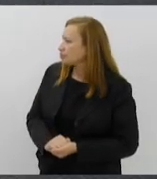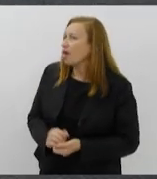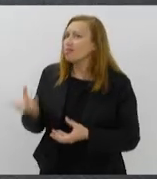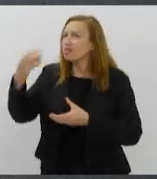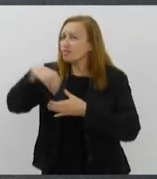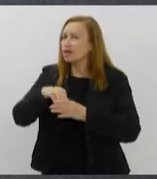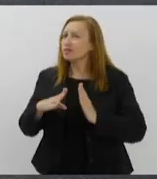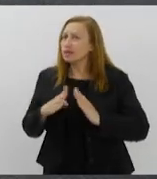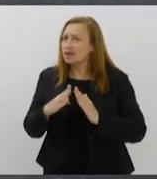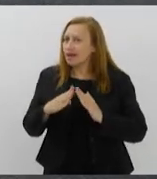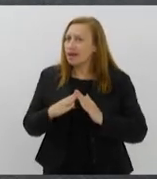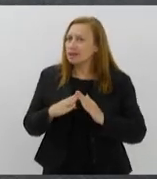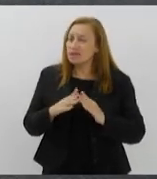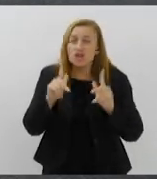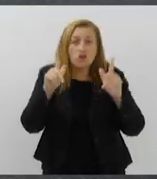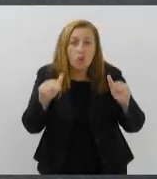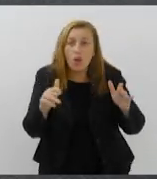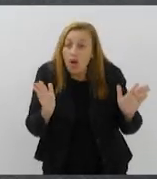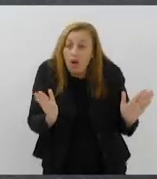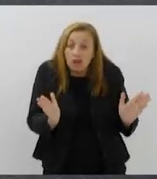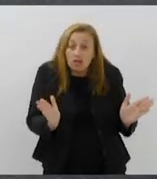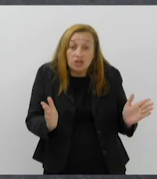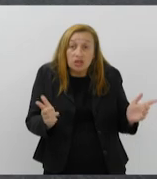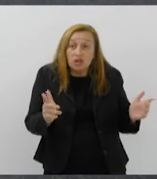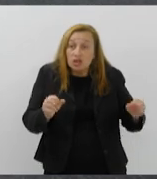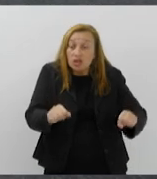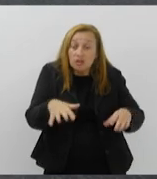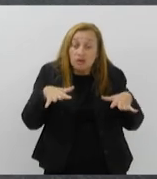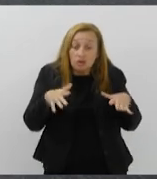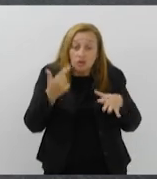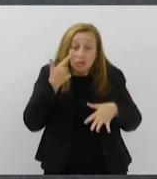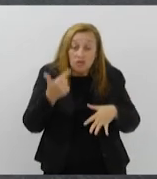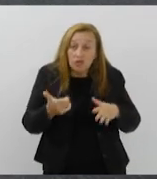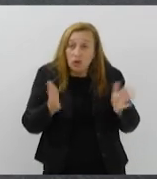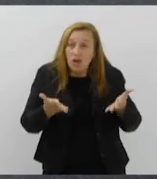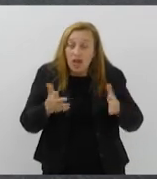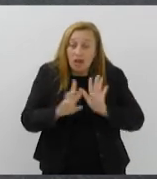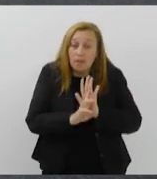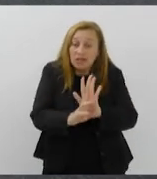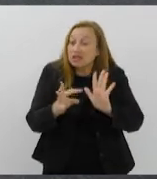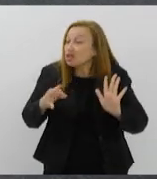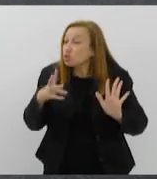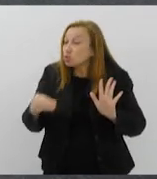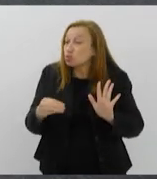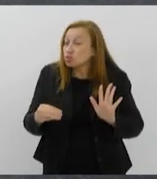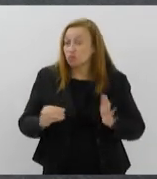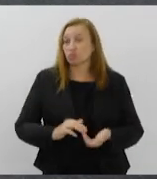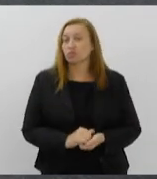dentro de casas como essa, representando tudo aquilo que a gente tem mais ojeriza.